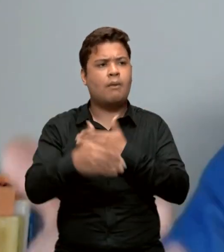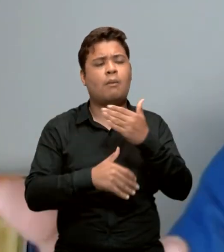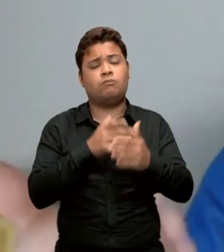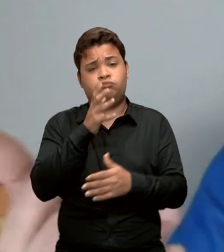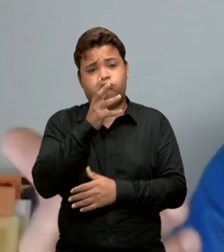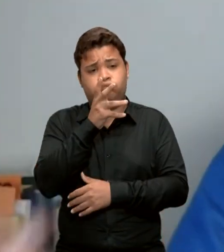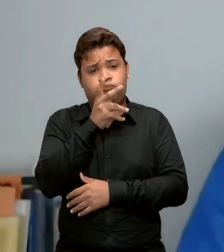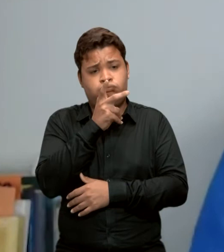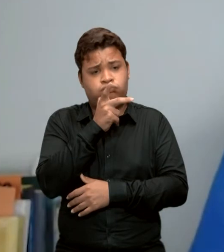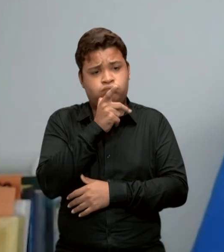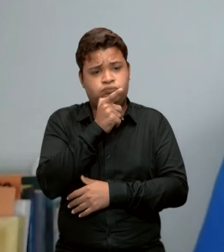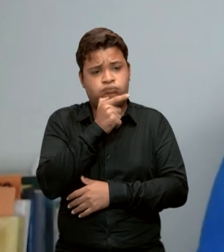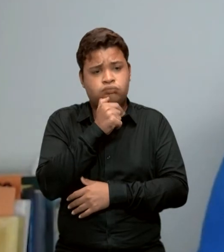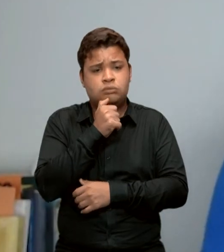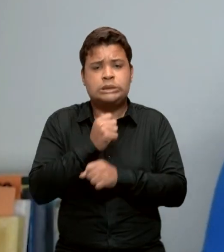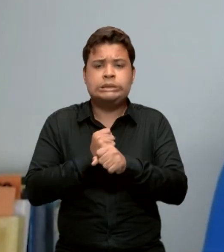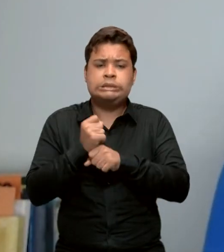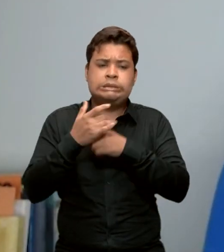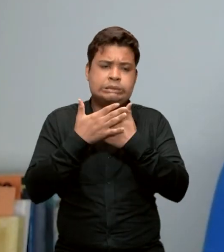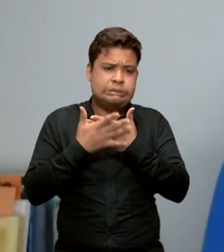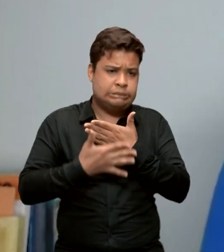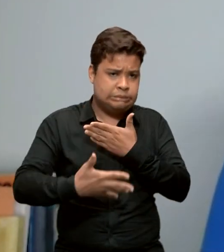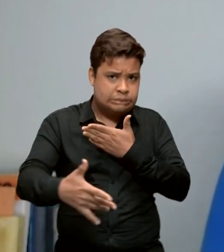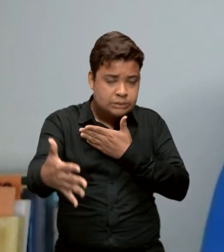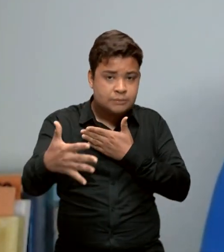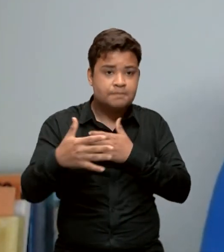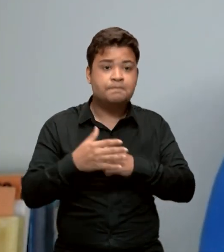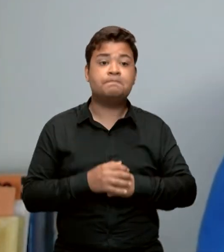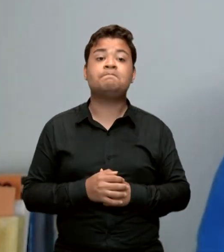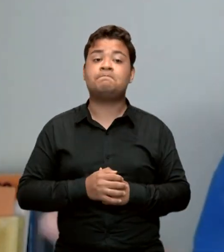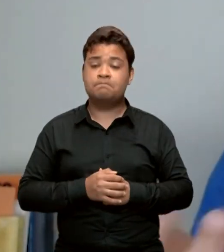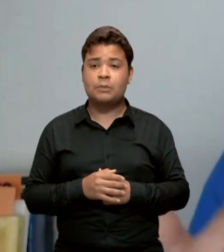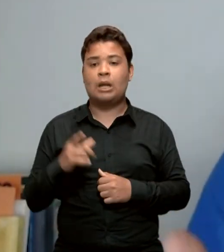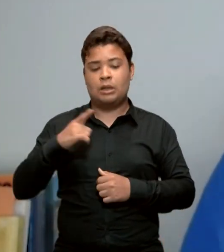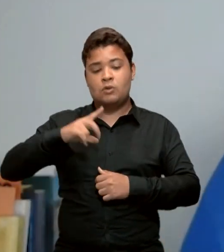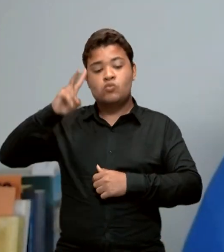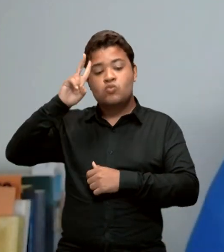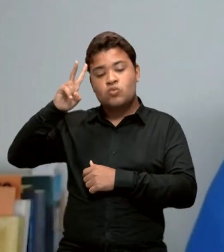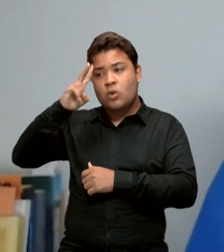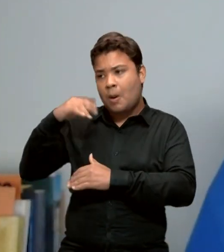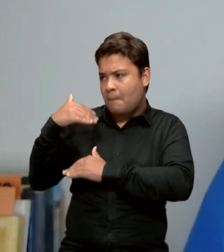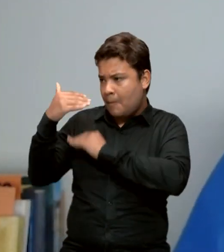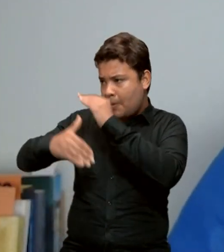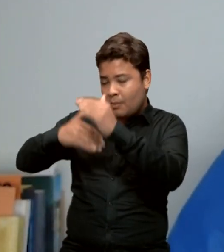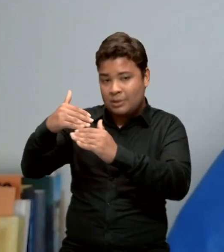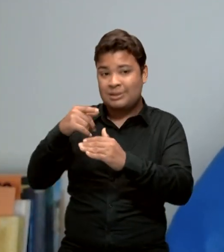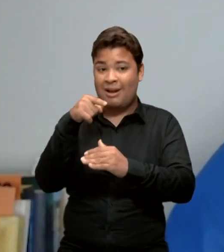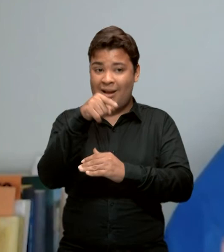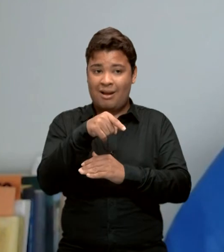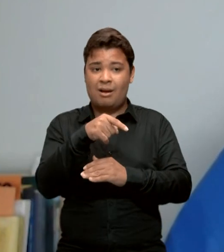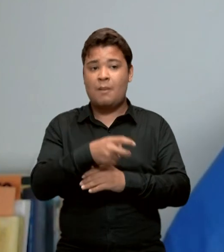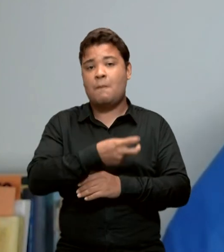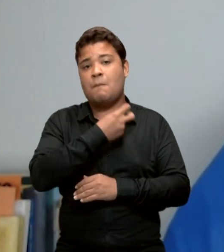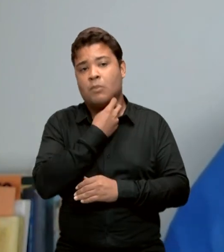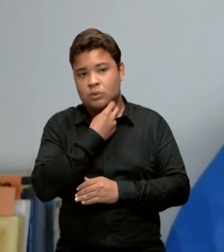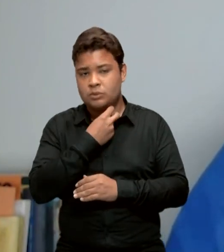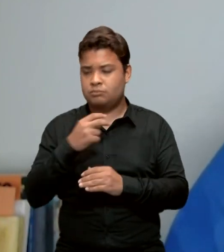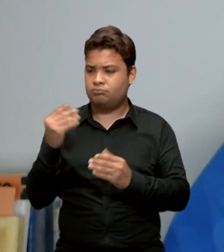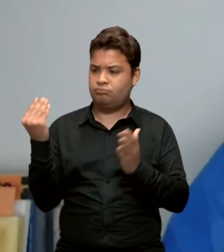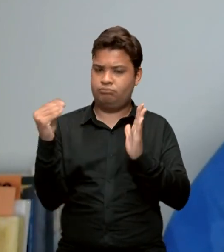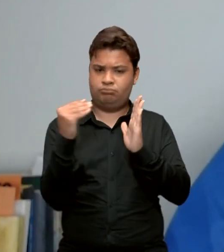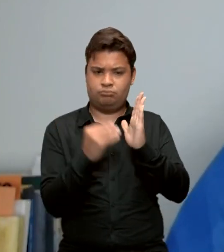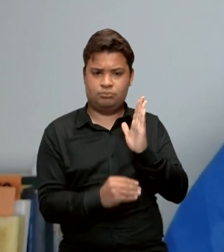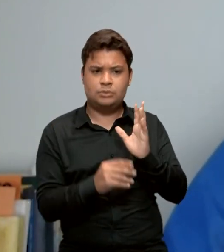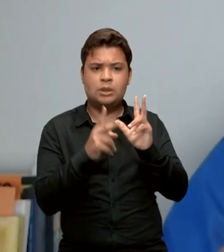longo do tempo, e para isso então a gente incorpora a história evolutiva dos morcegos, né? Quer dizer, é como se a gente estivesse pensando que os morcegos estão